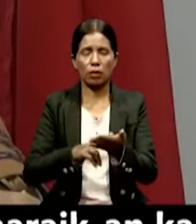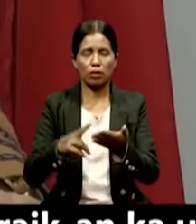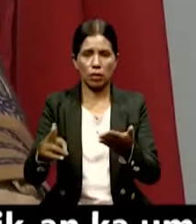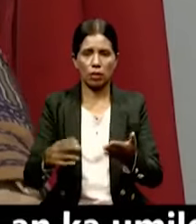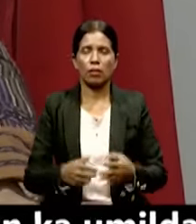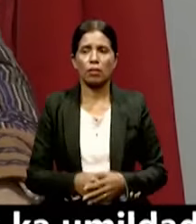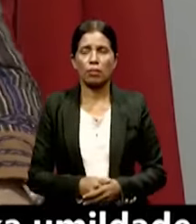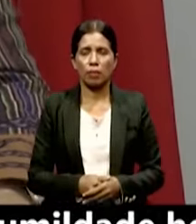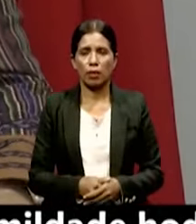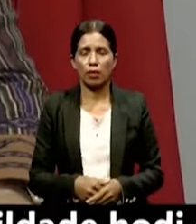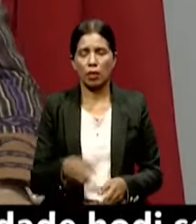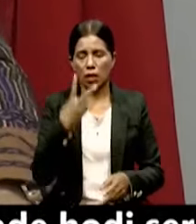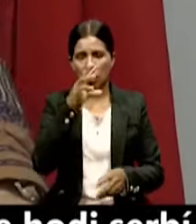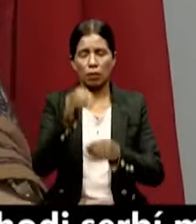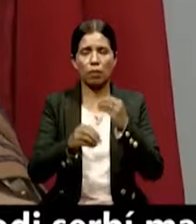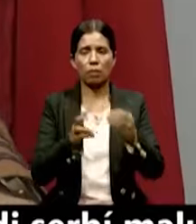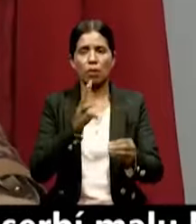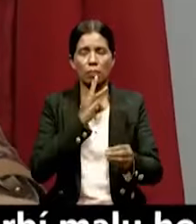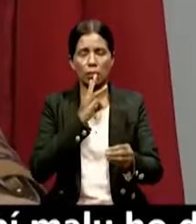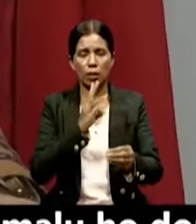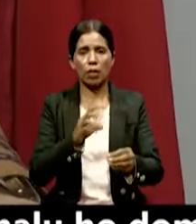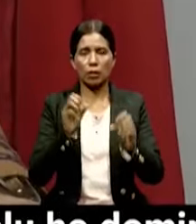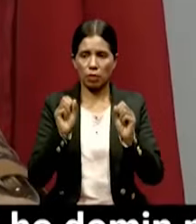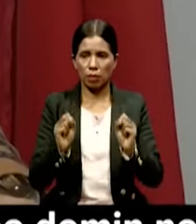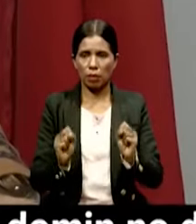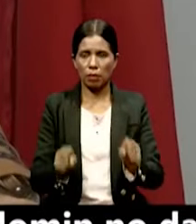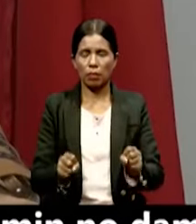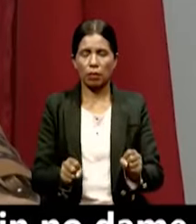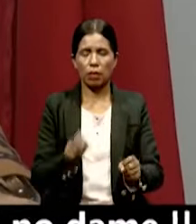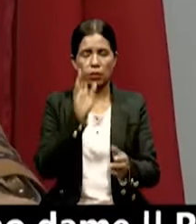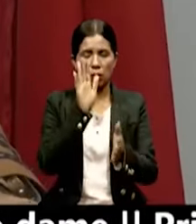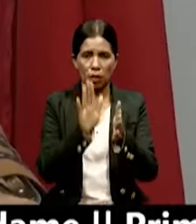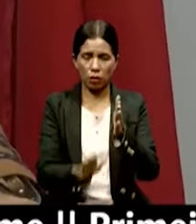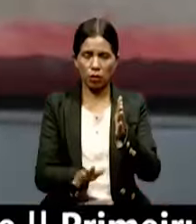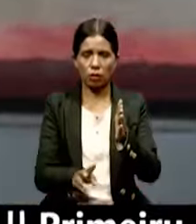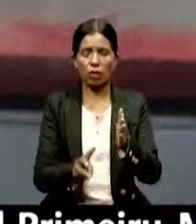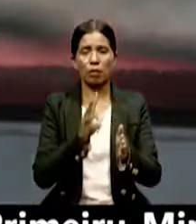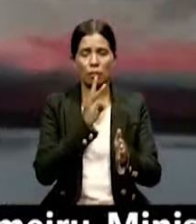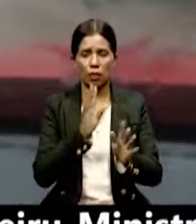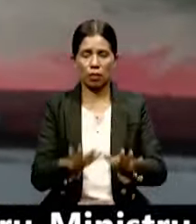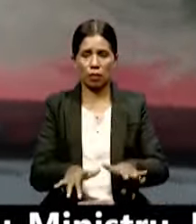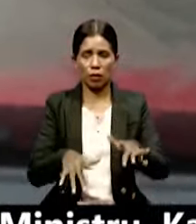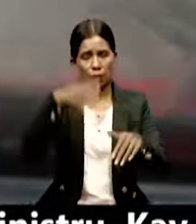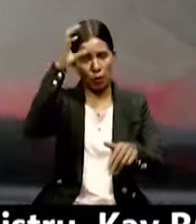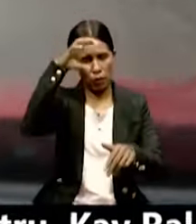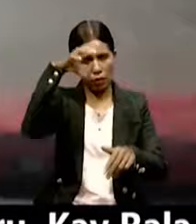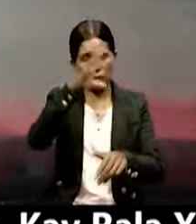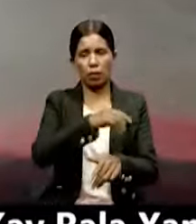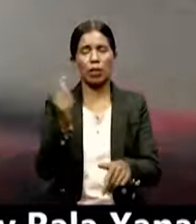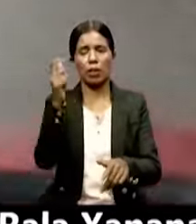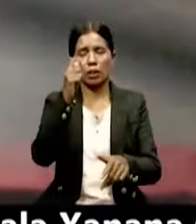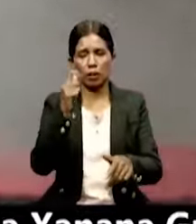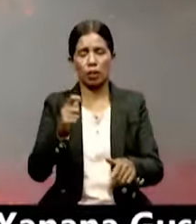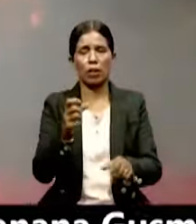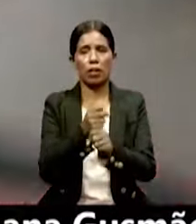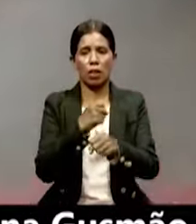escoamento de águas, etc., pode reduzir. O Dambó também acontece e a terça, né,